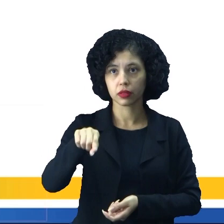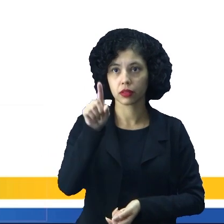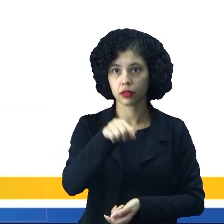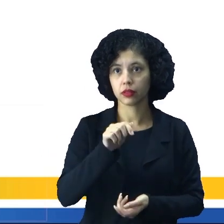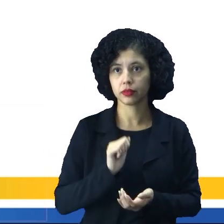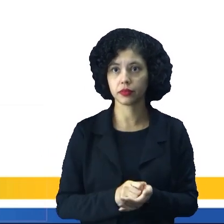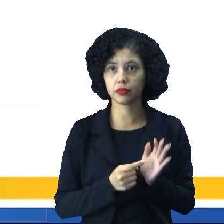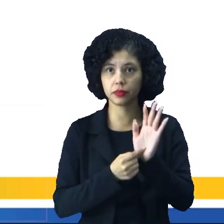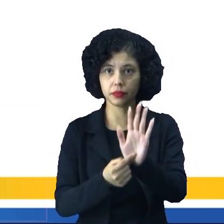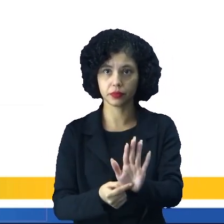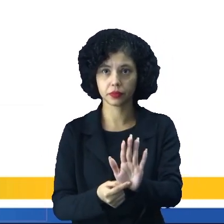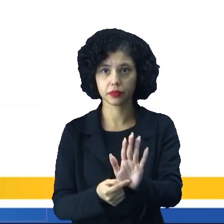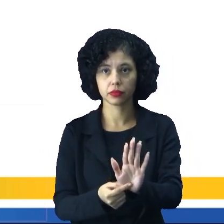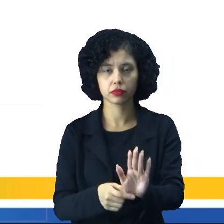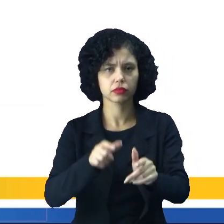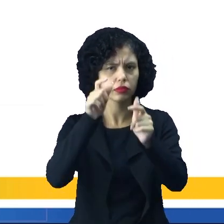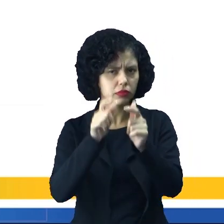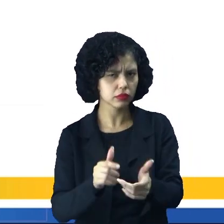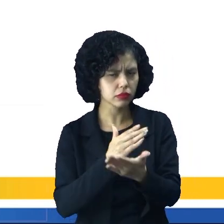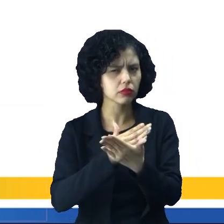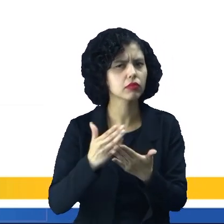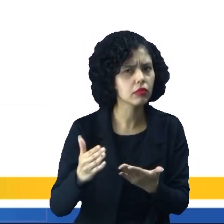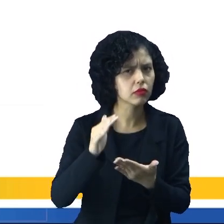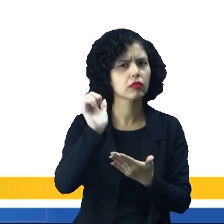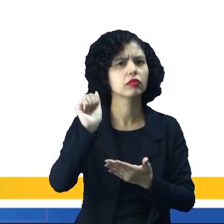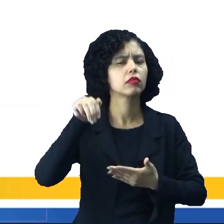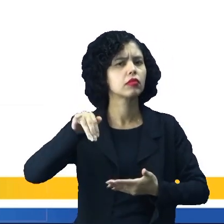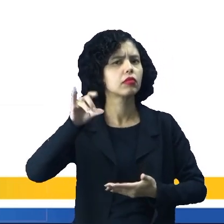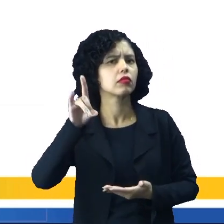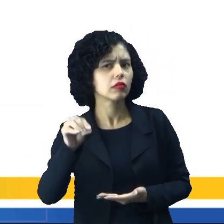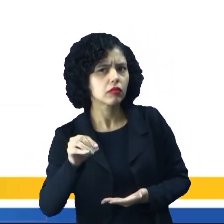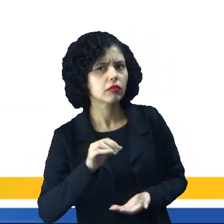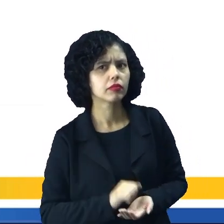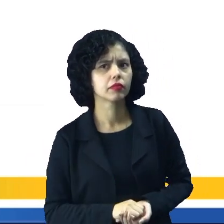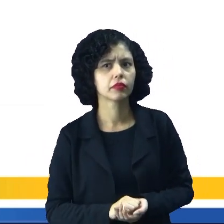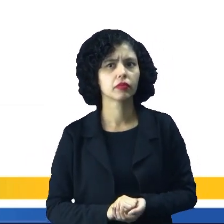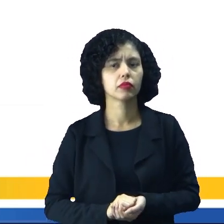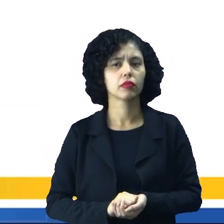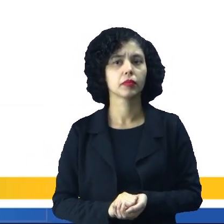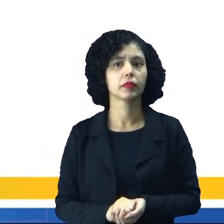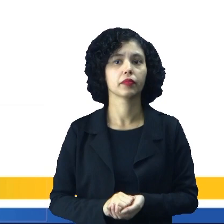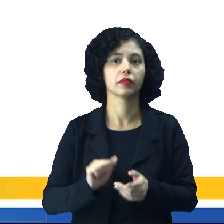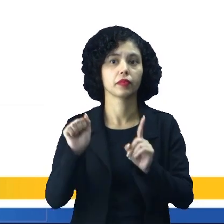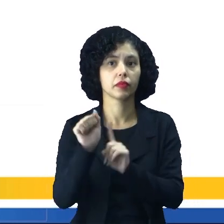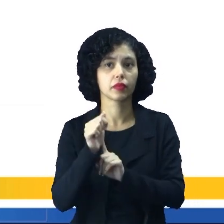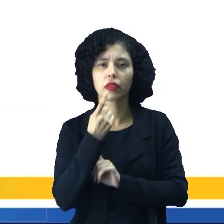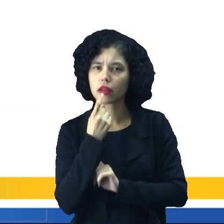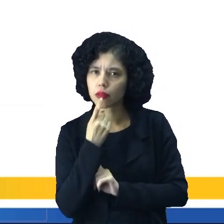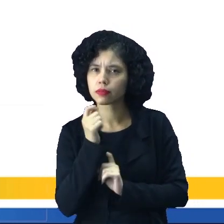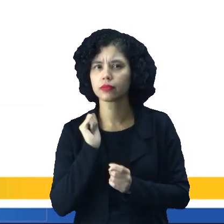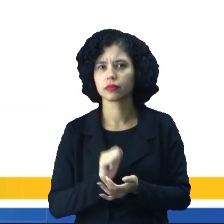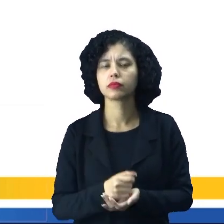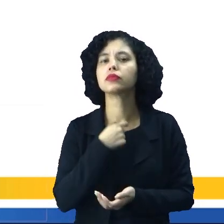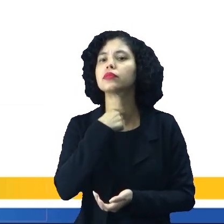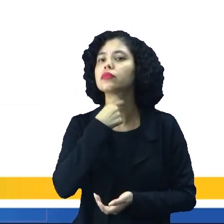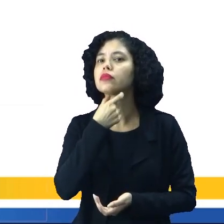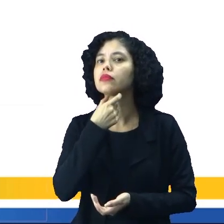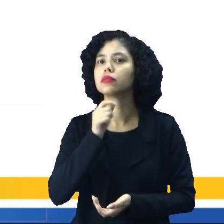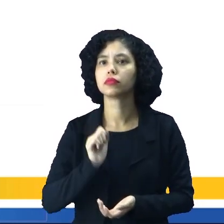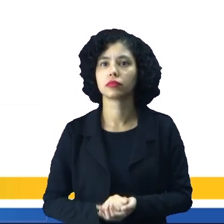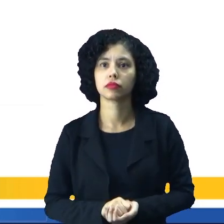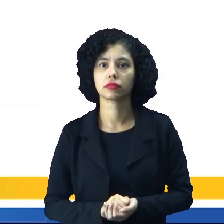alternativa que indica corretamente onde se inicia a digestão do amido. Vamos lá, será que é na boca,